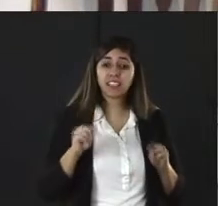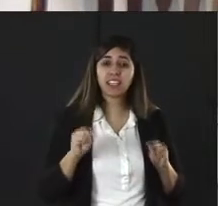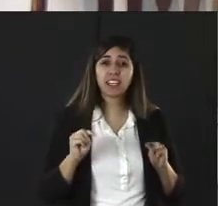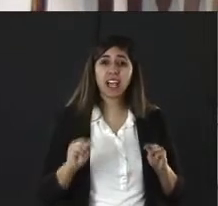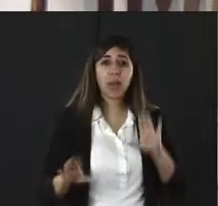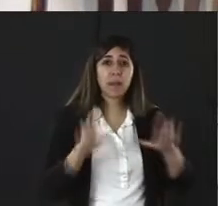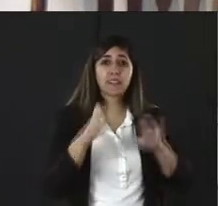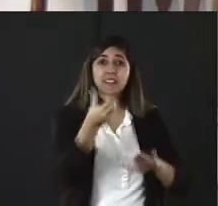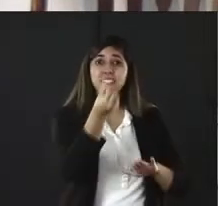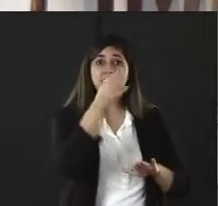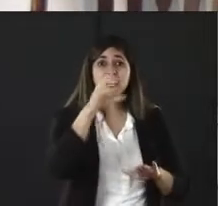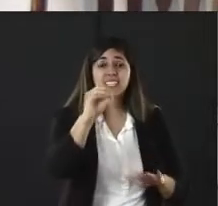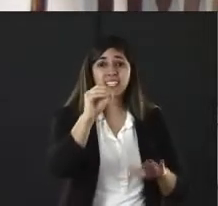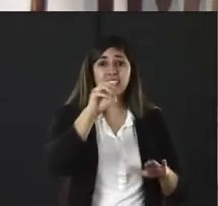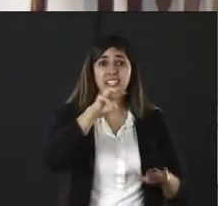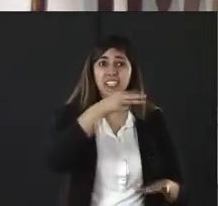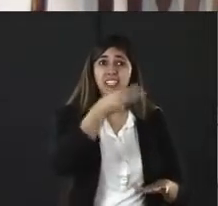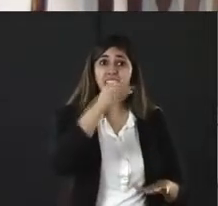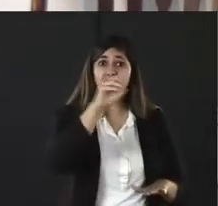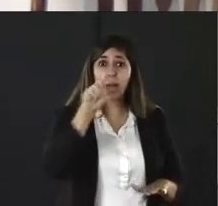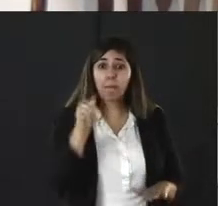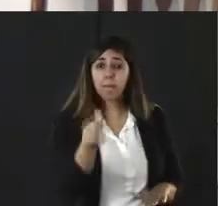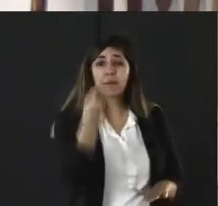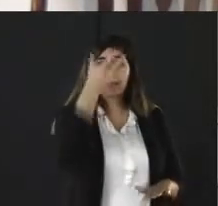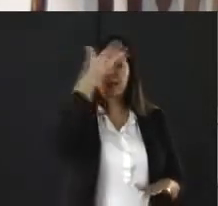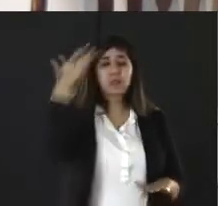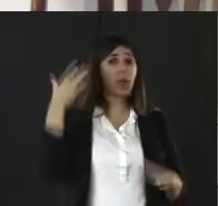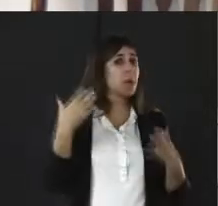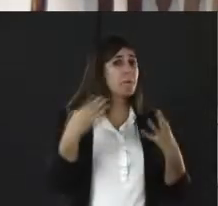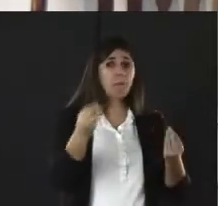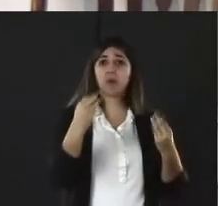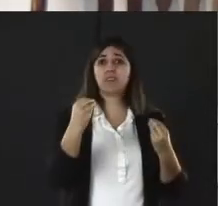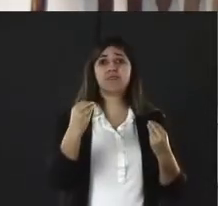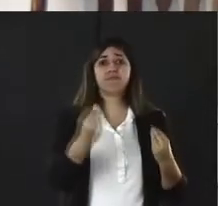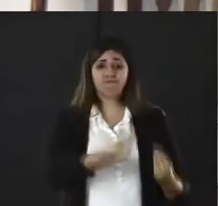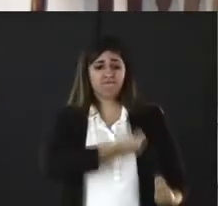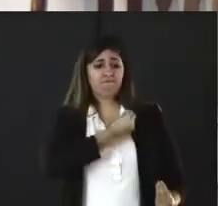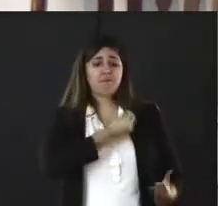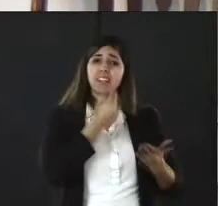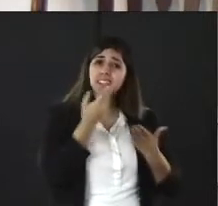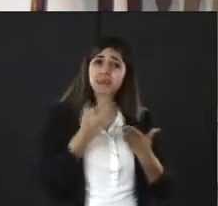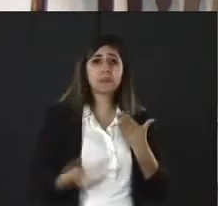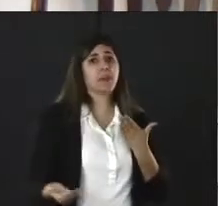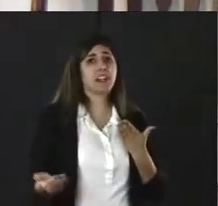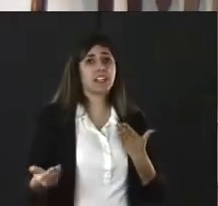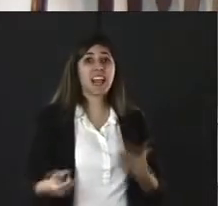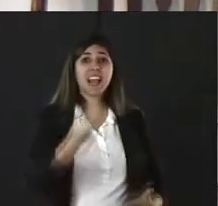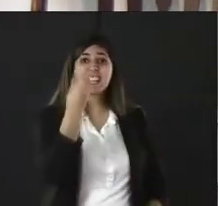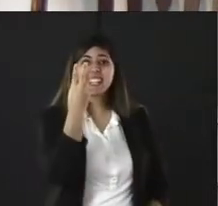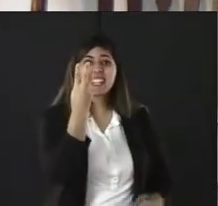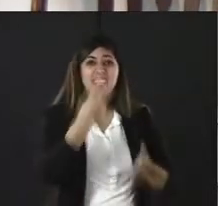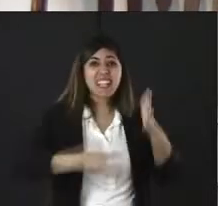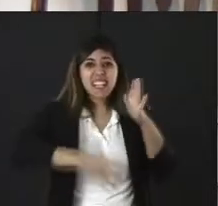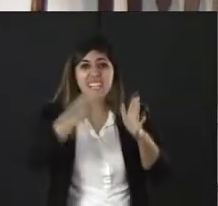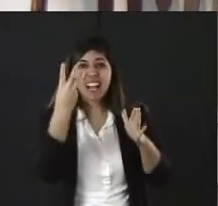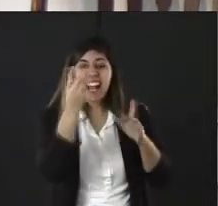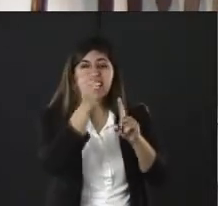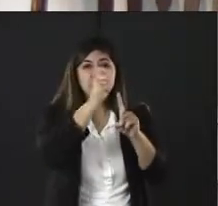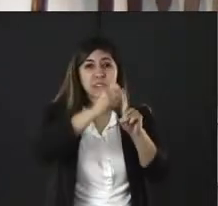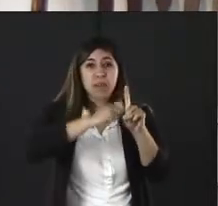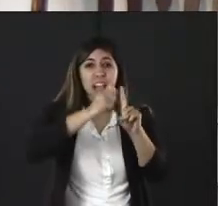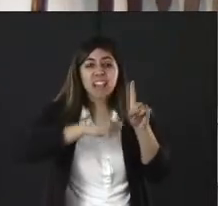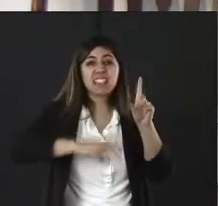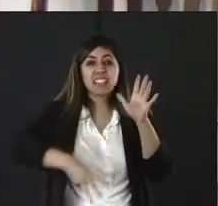igrejas o número semelhante a 60 igrejas como esta em menos e três meses isso